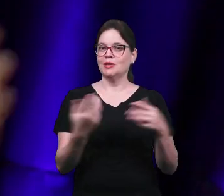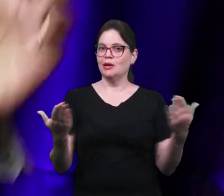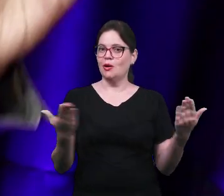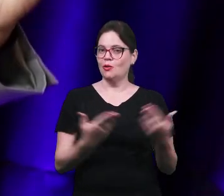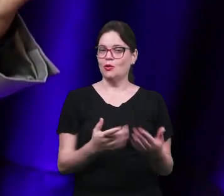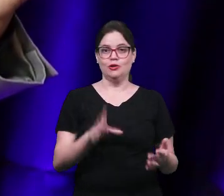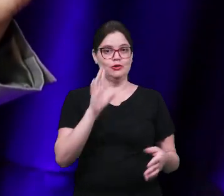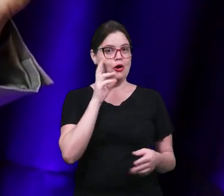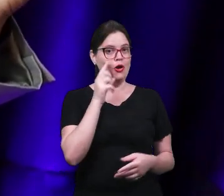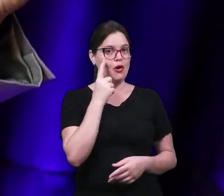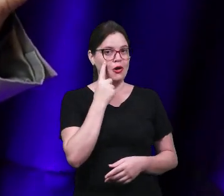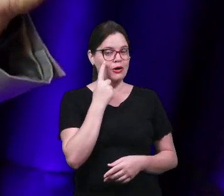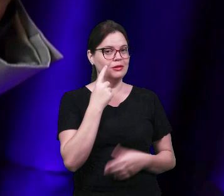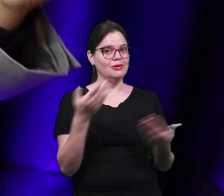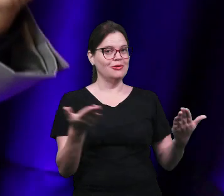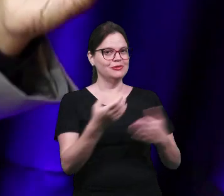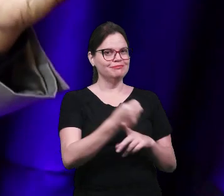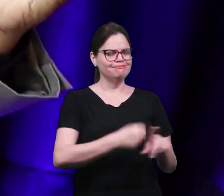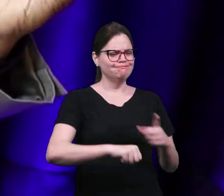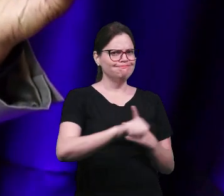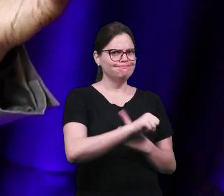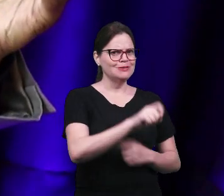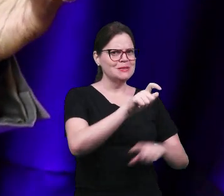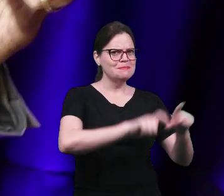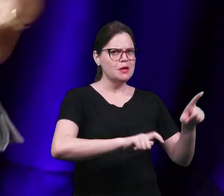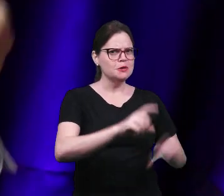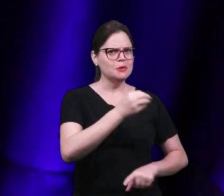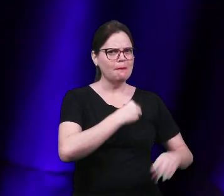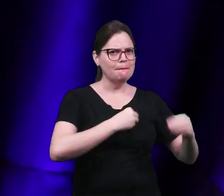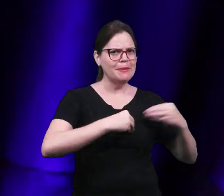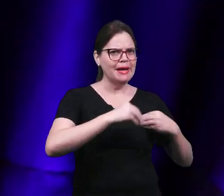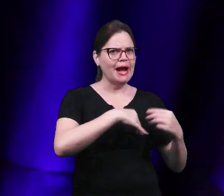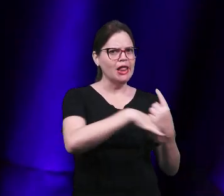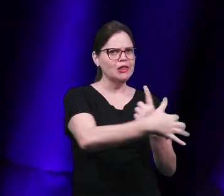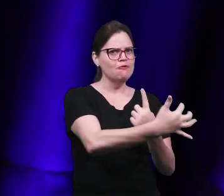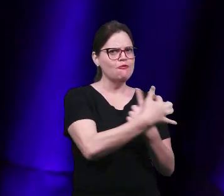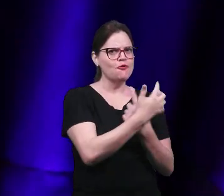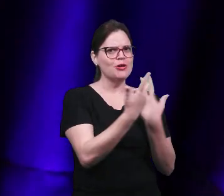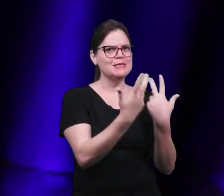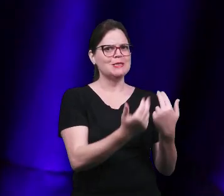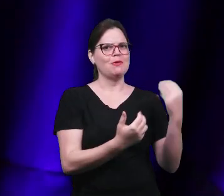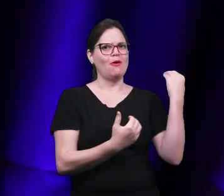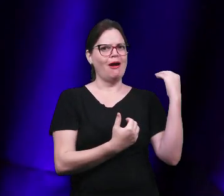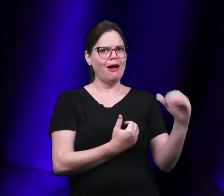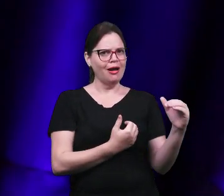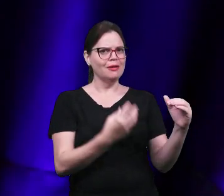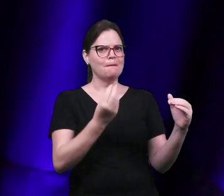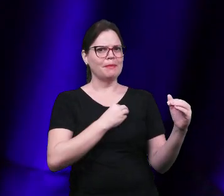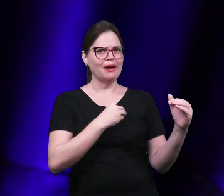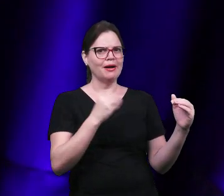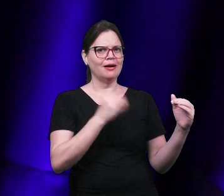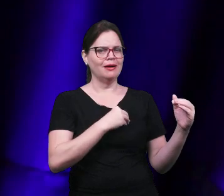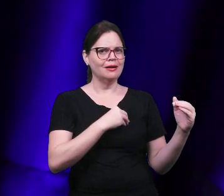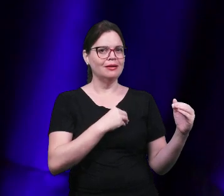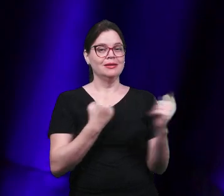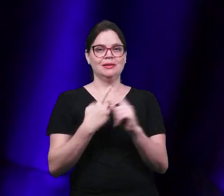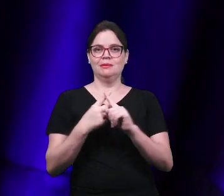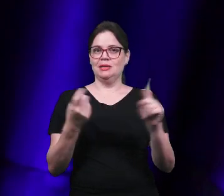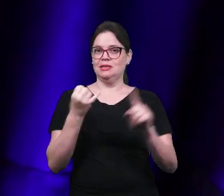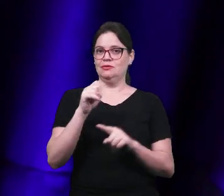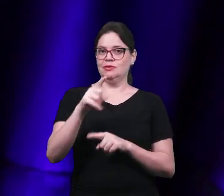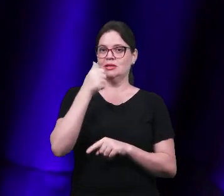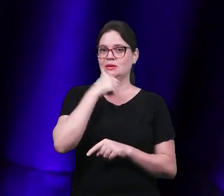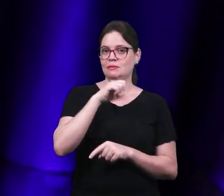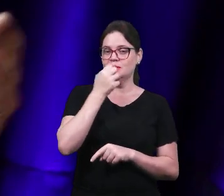influência dos caminhos de Caim. Mas os pais que temem a Deus, que vivem